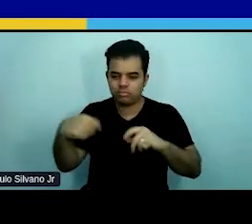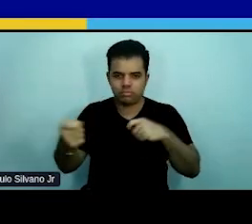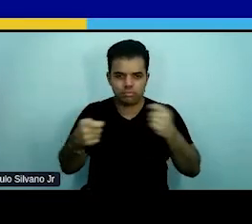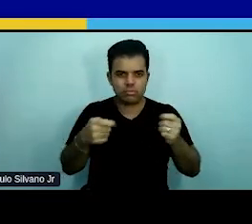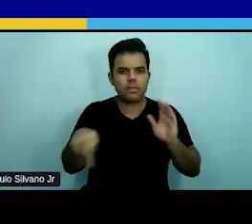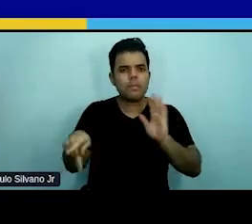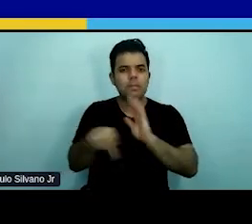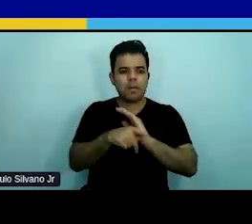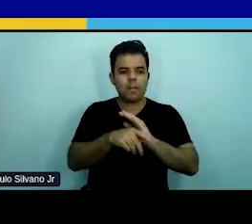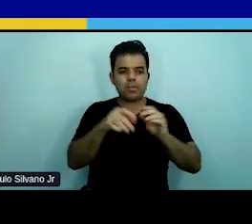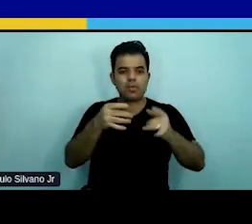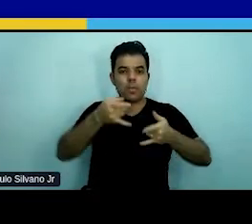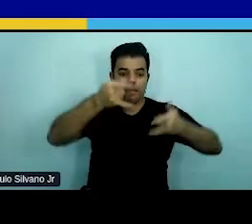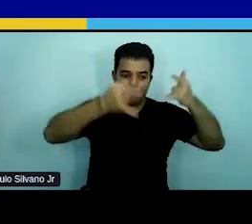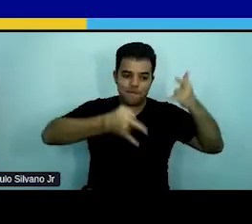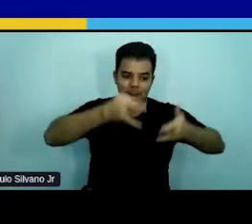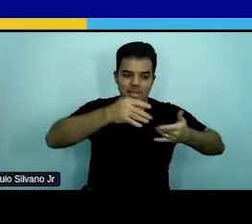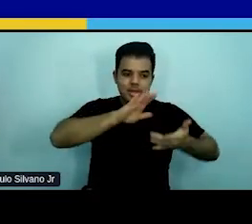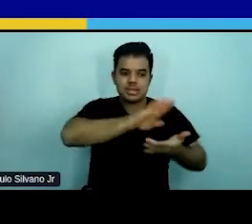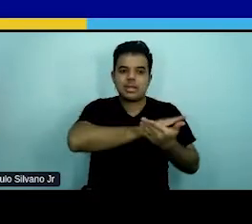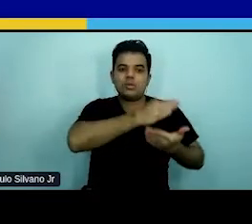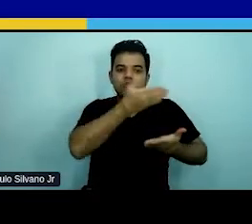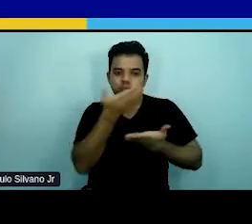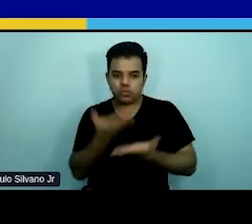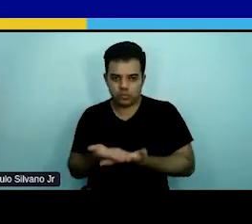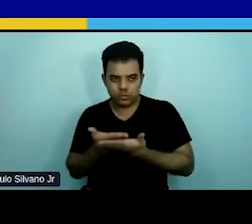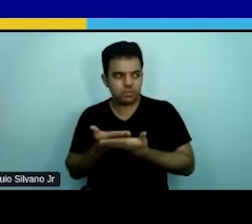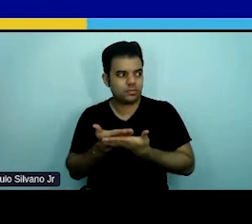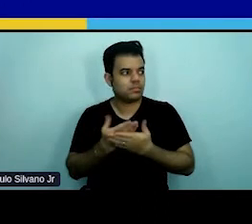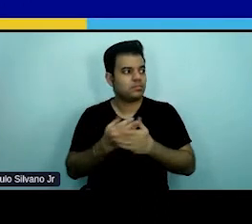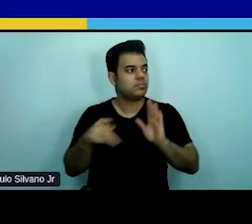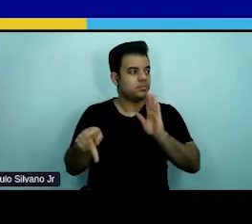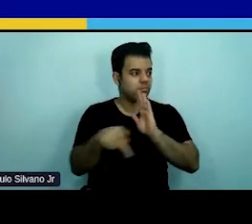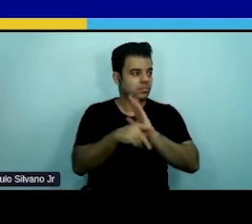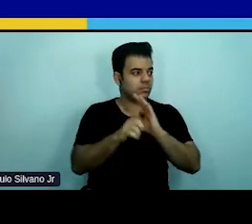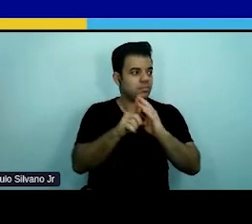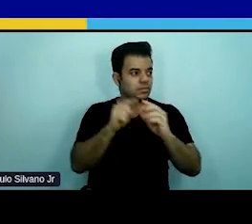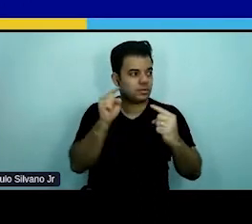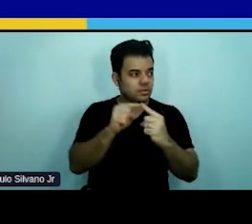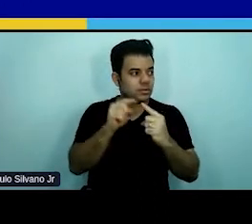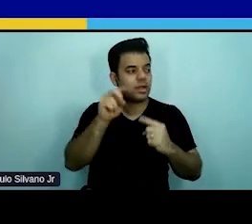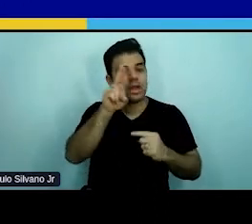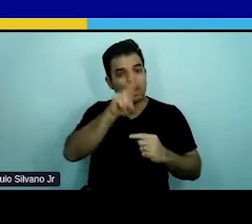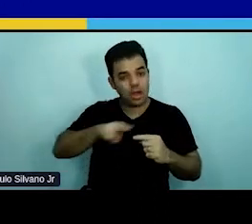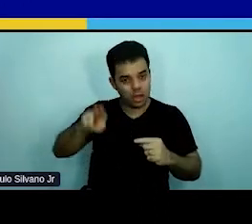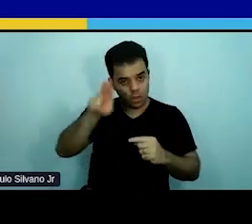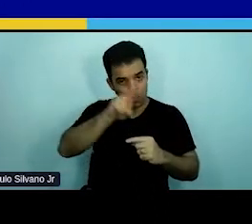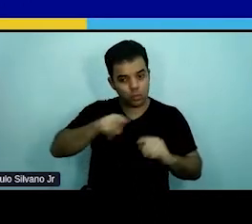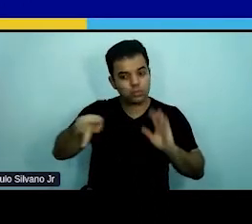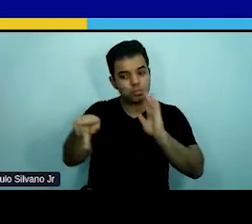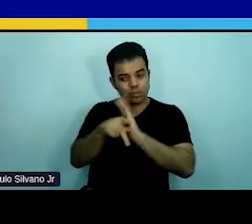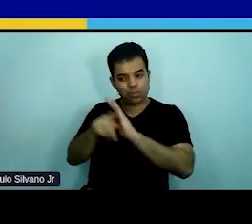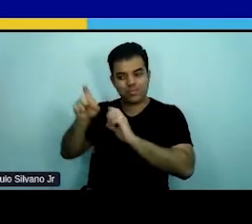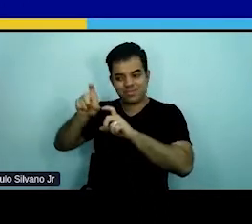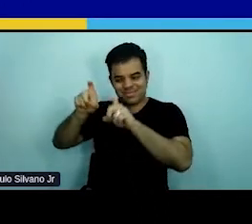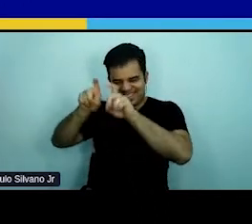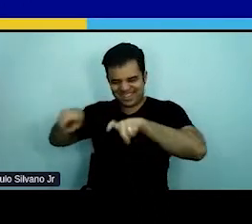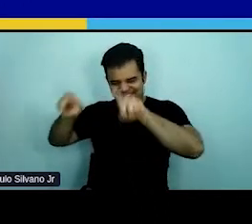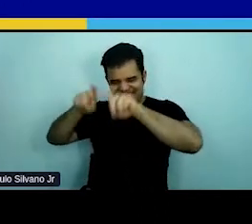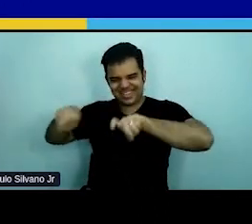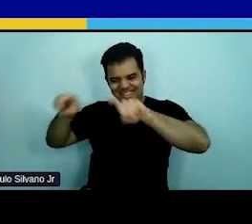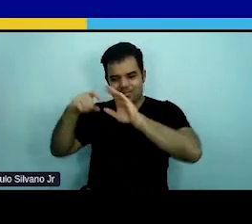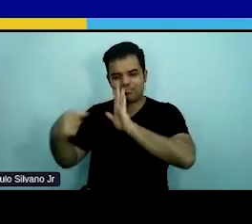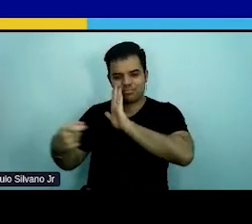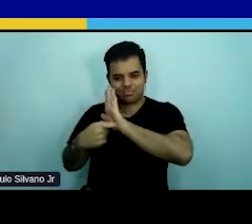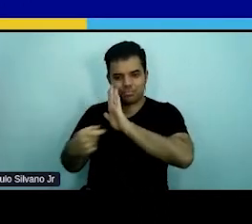de tradução? Tá? Uma das possíveis definições que a gente encontra na literatura seria o uso de programas de computador para a